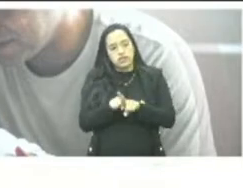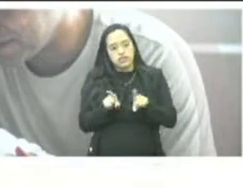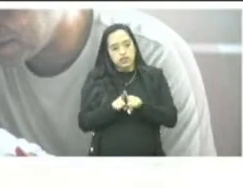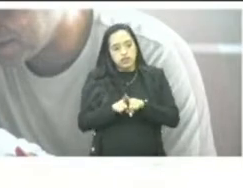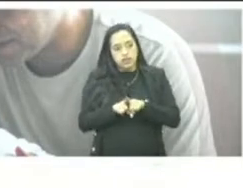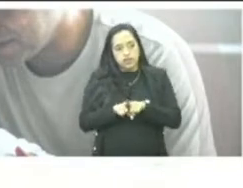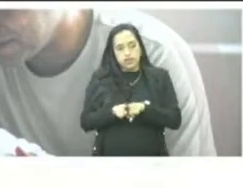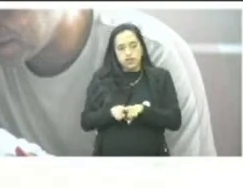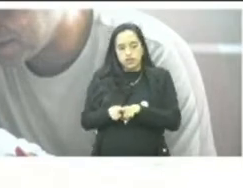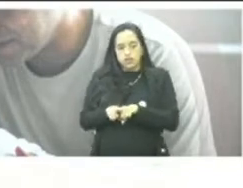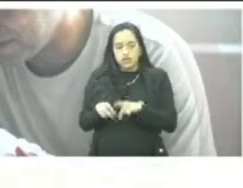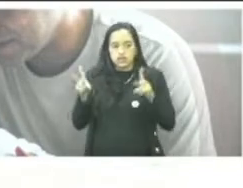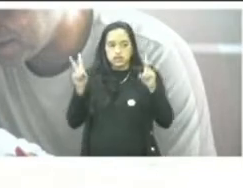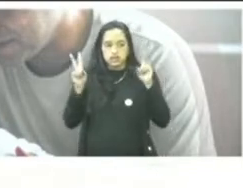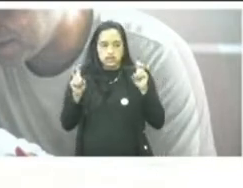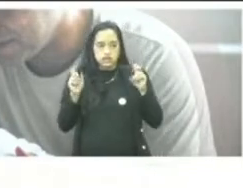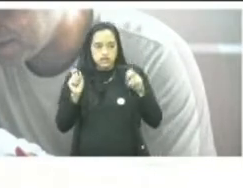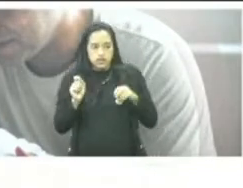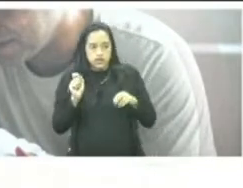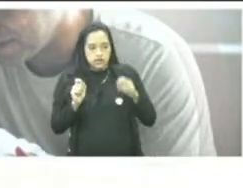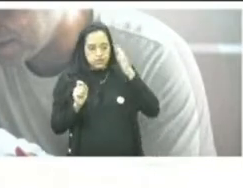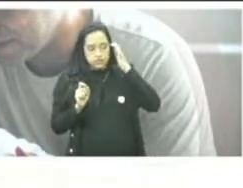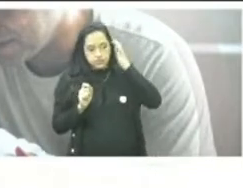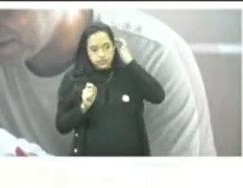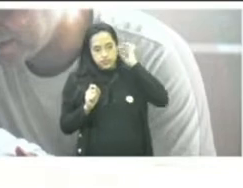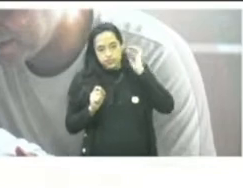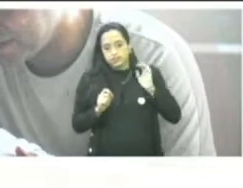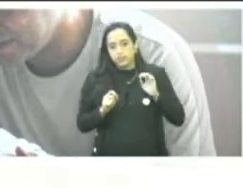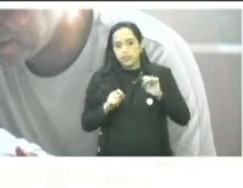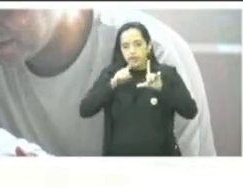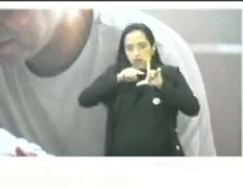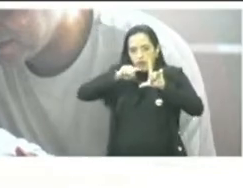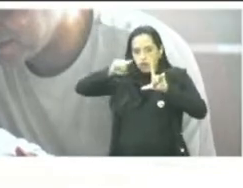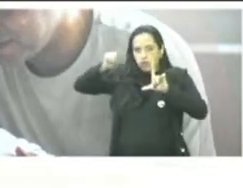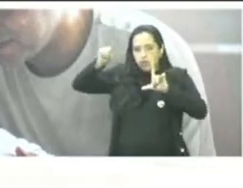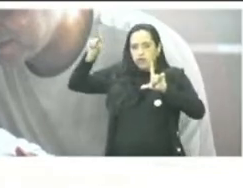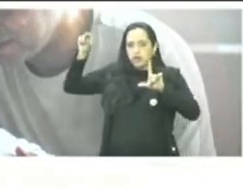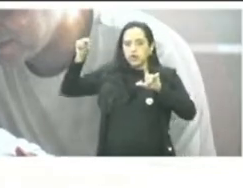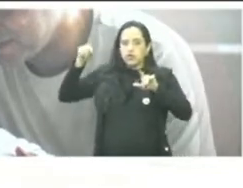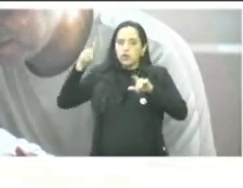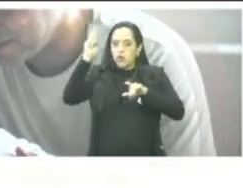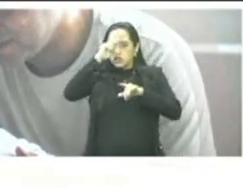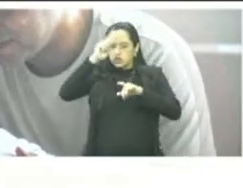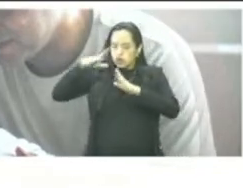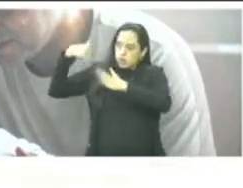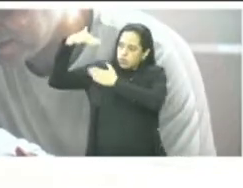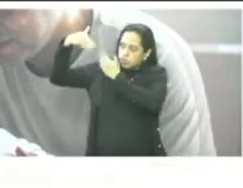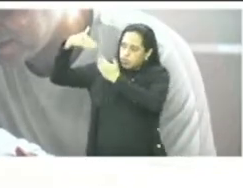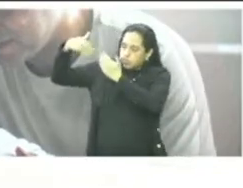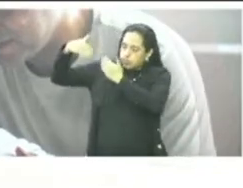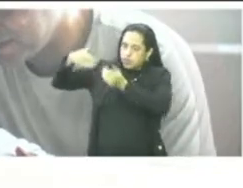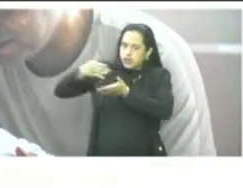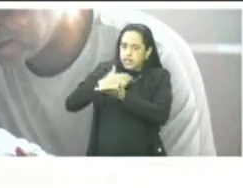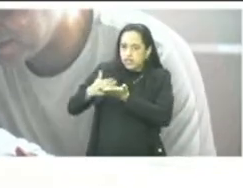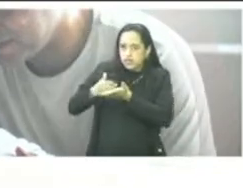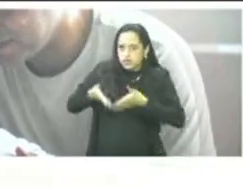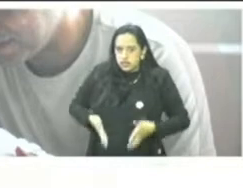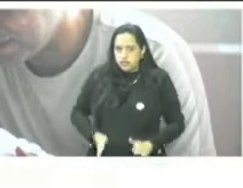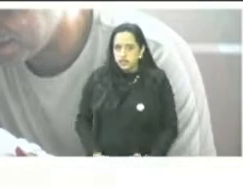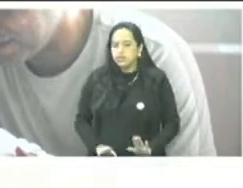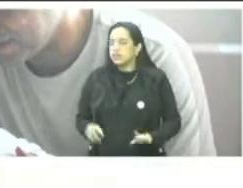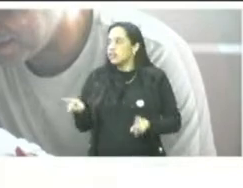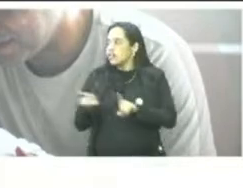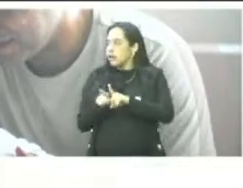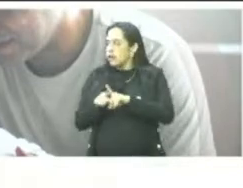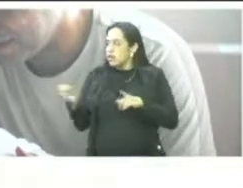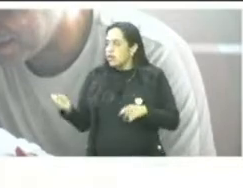as questões das curvas e medições, o histórico, né? Então, esta daqui também é uma outra novidade